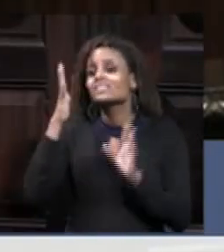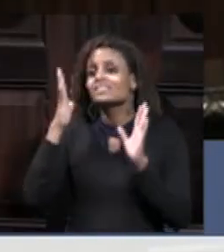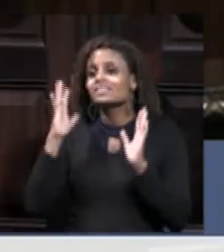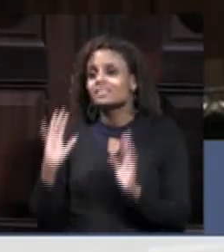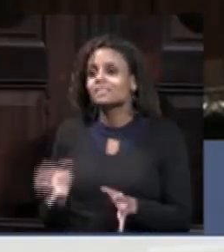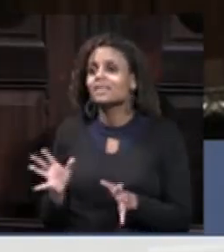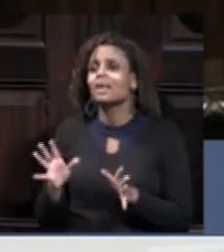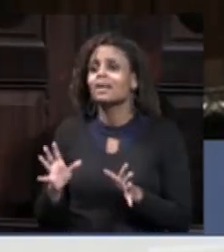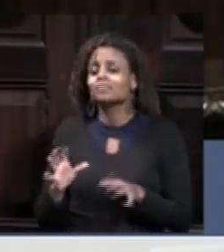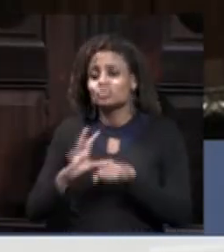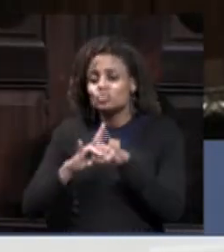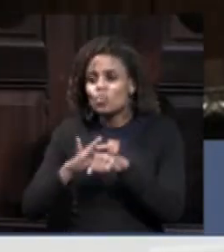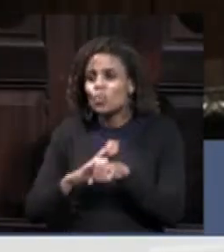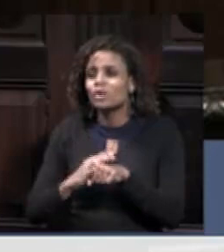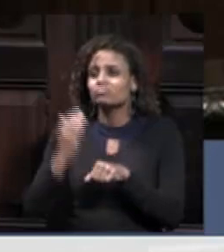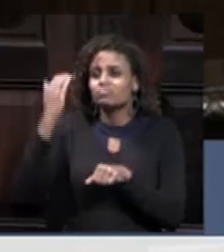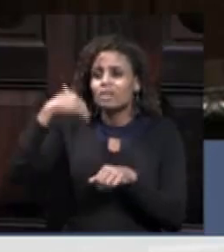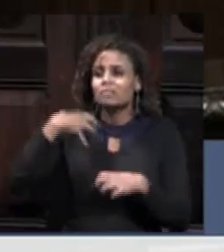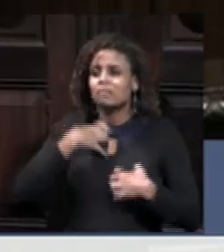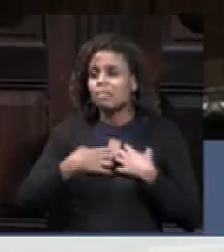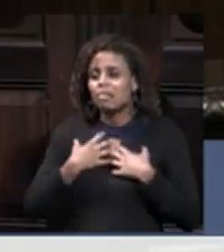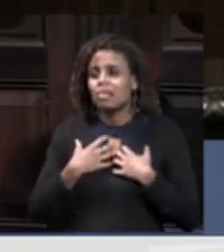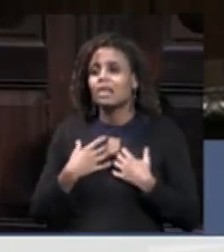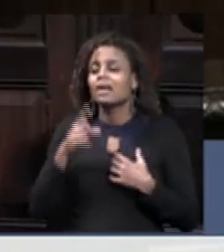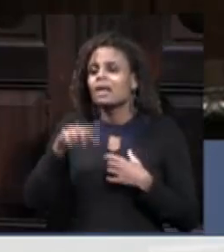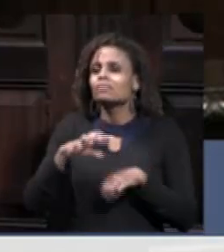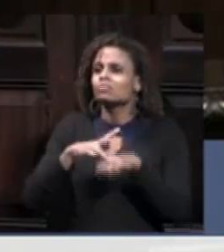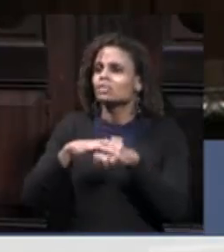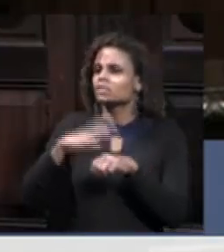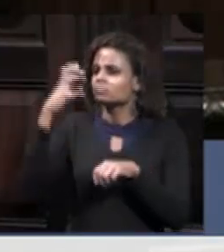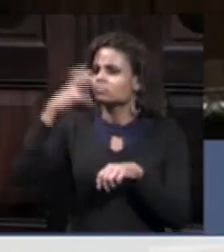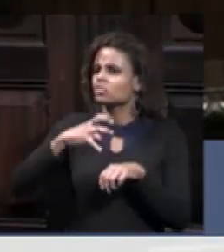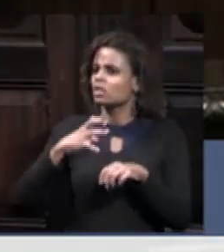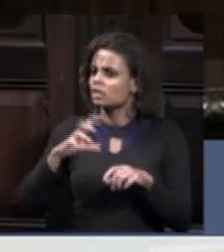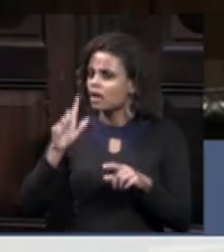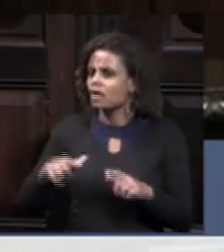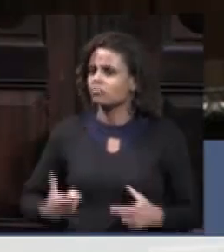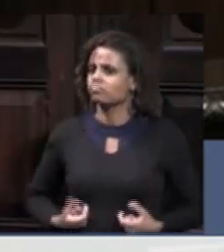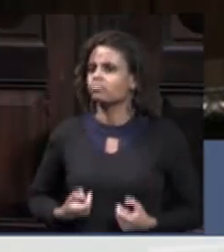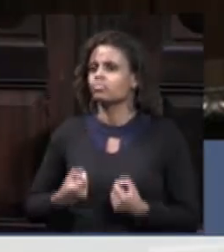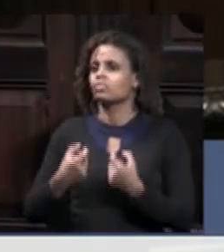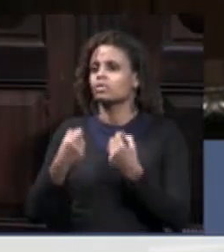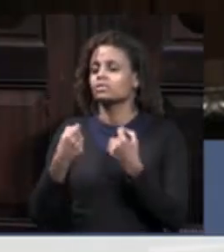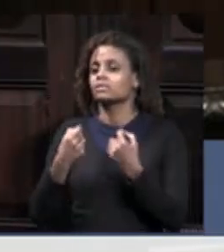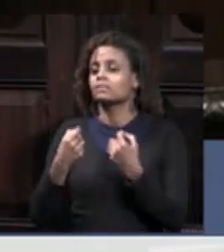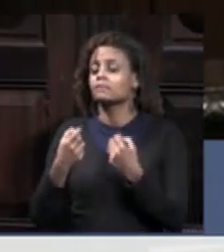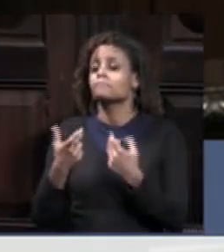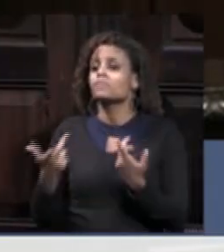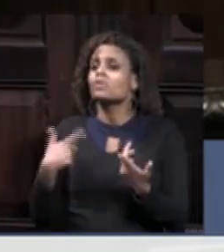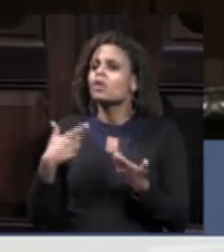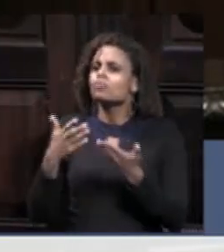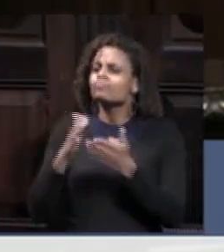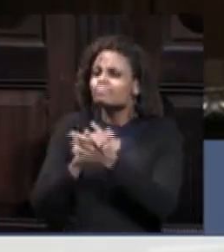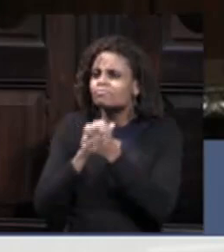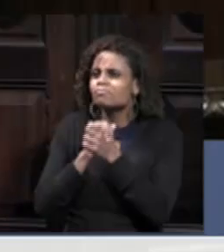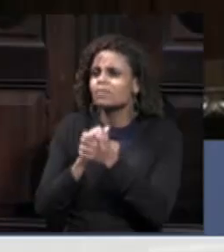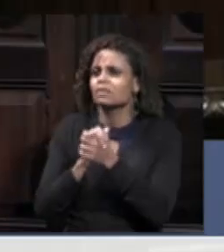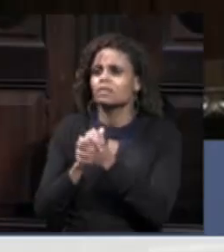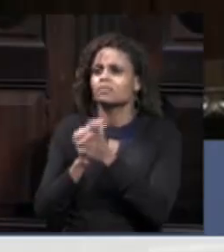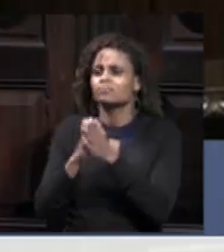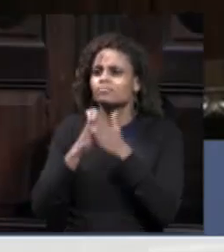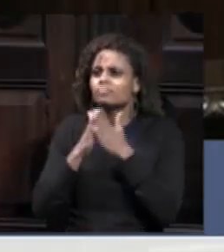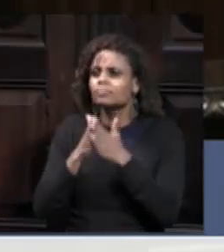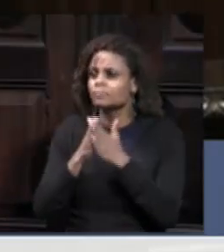uma patologia tão complexa e grave como é o câncer. Eu faço aqui um apelo, ainda faço na forma de um